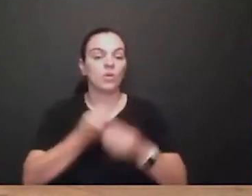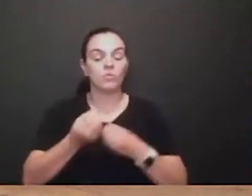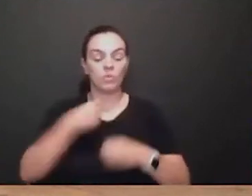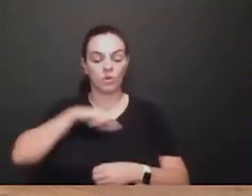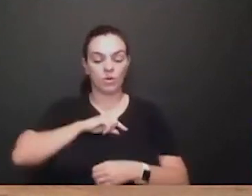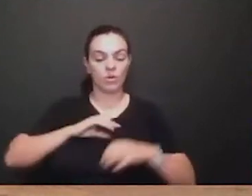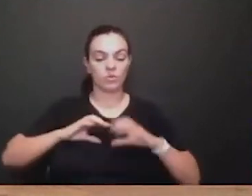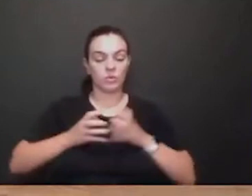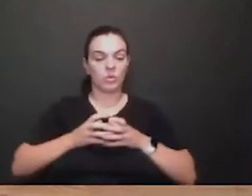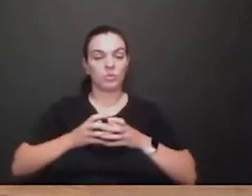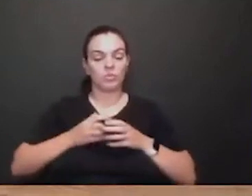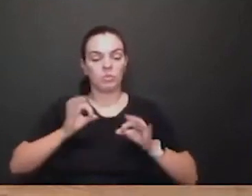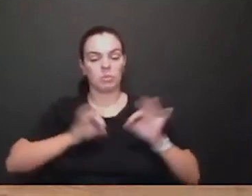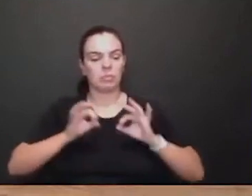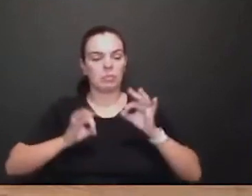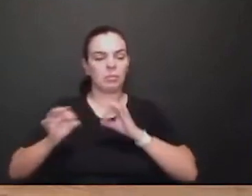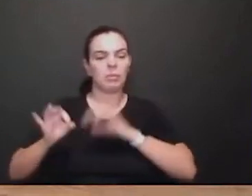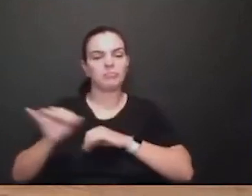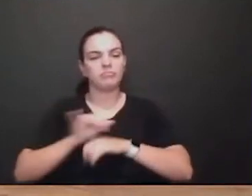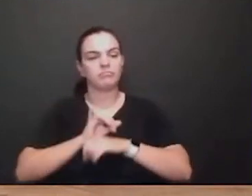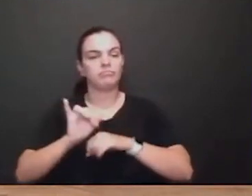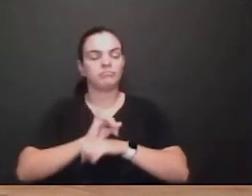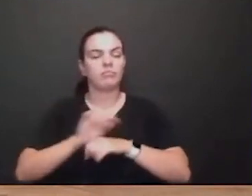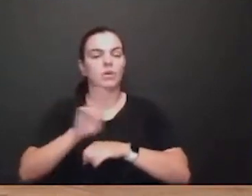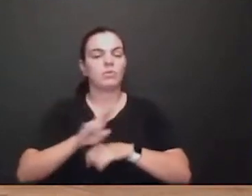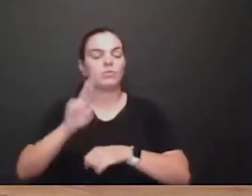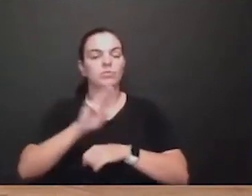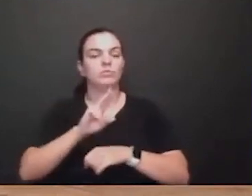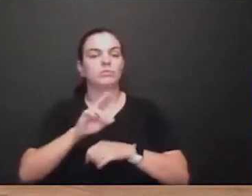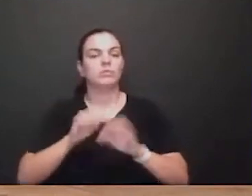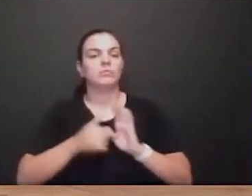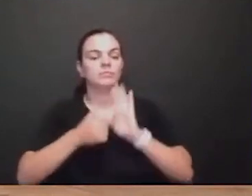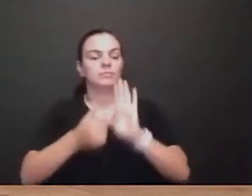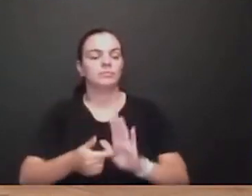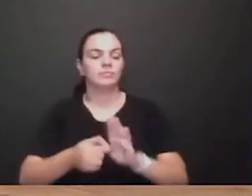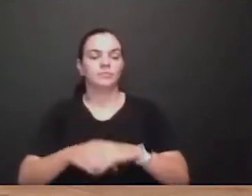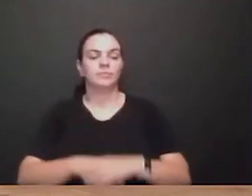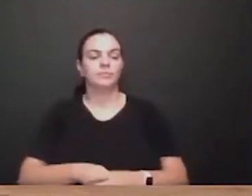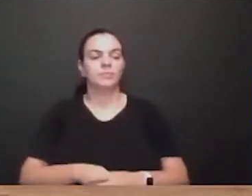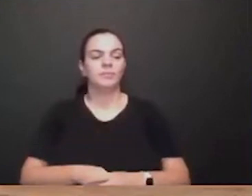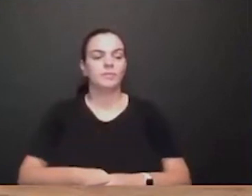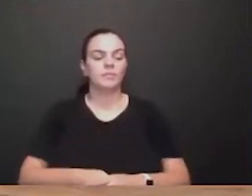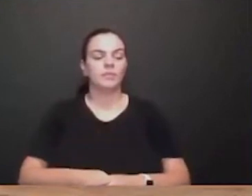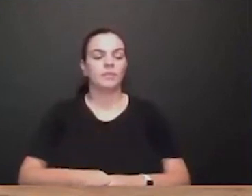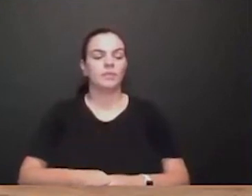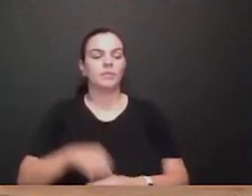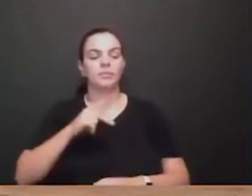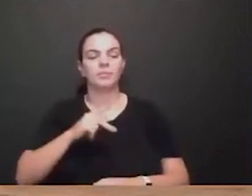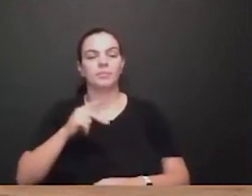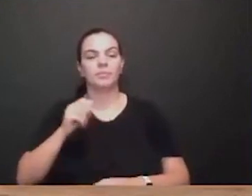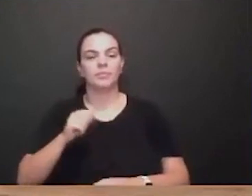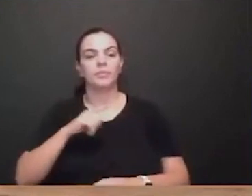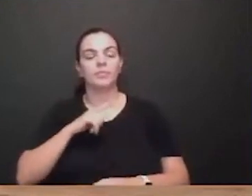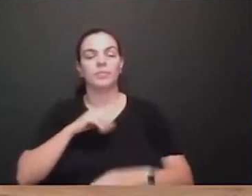Outro ponto importante de ser ressaltado é que, além do plano plurianual, nós temos também as ações do plano de governo. Esse, sim,